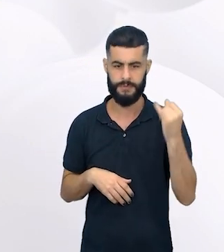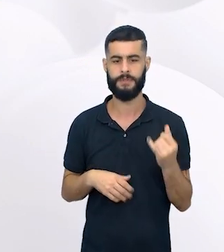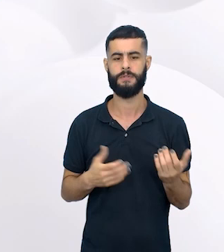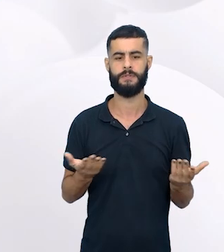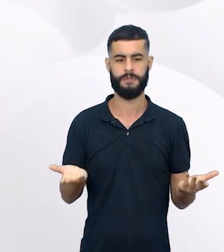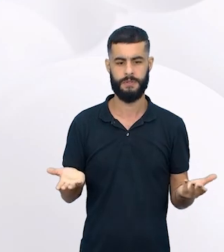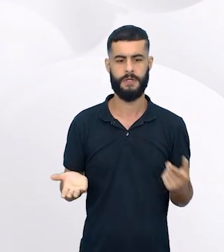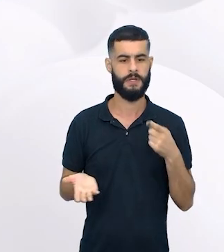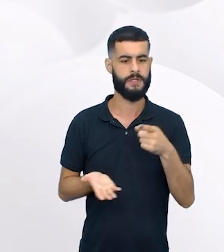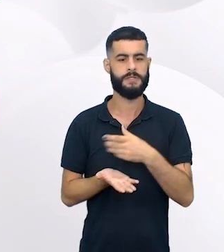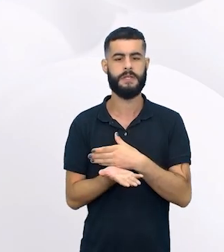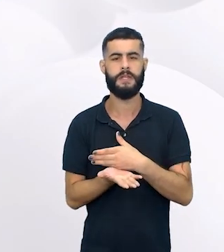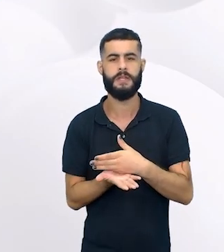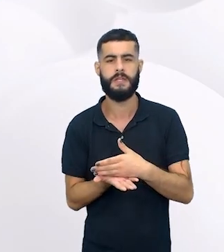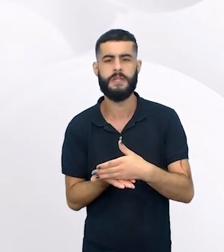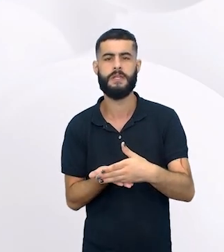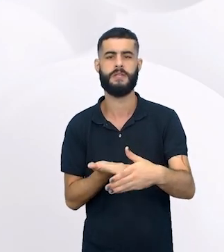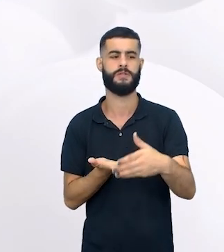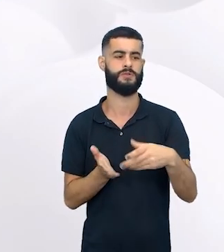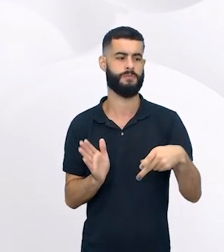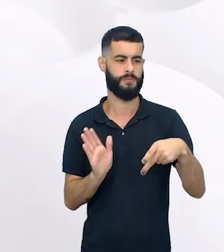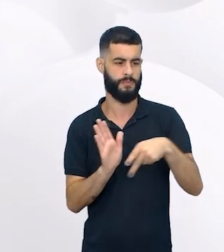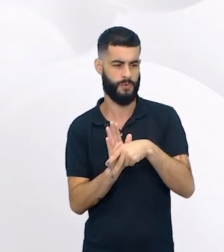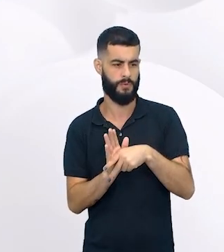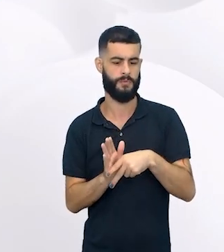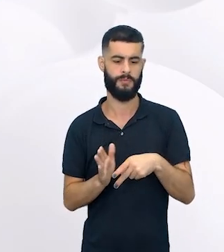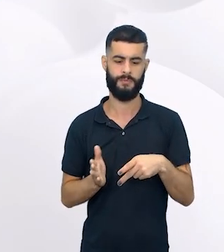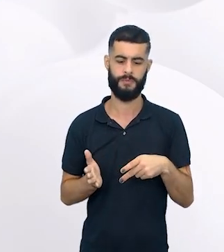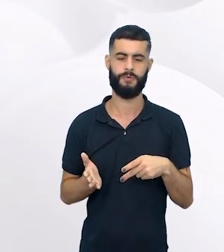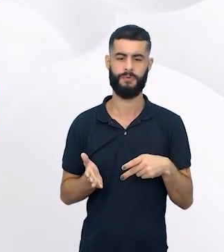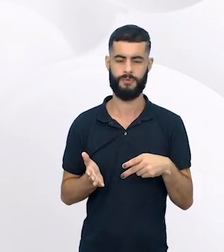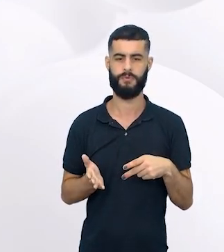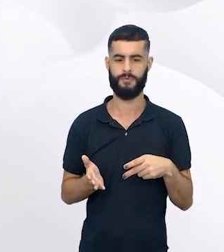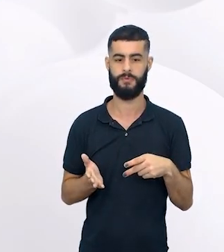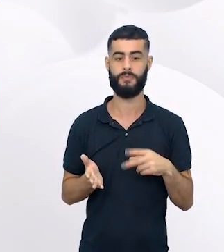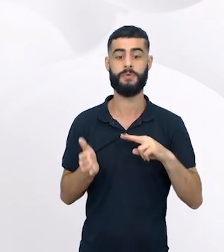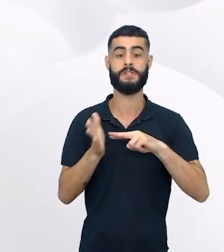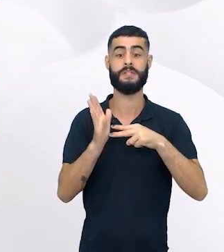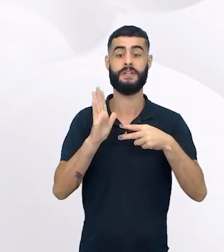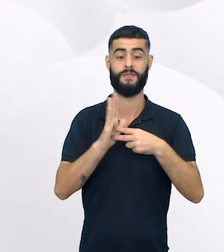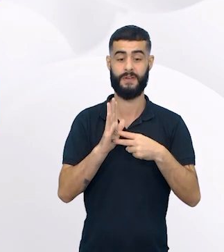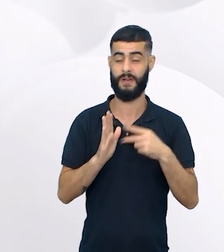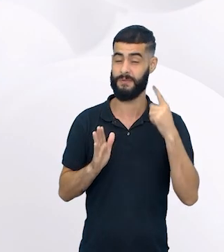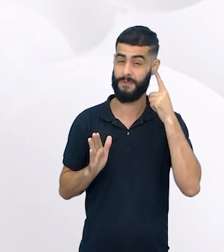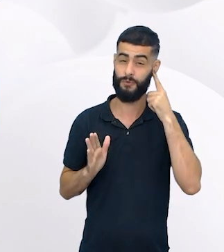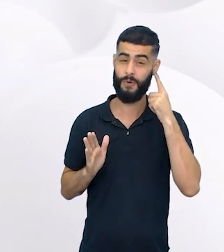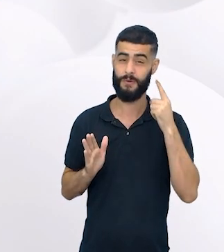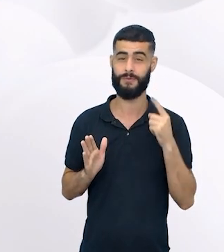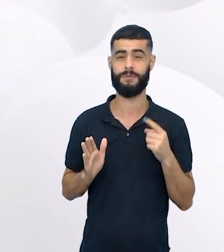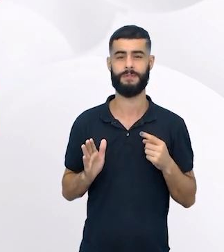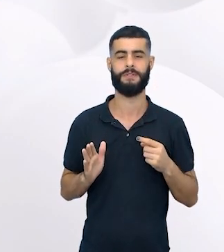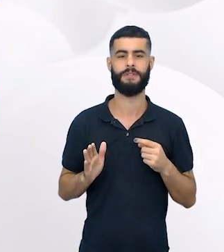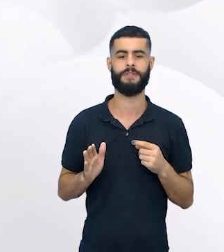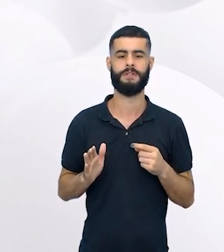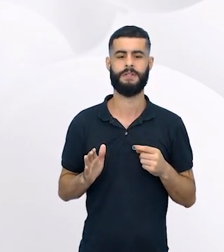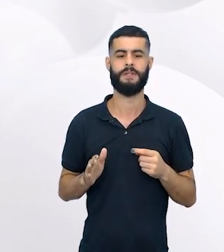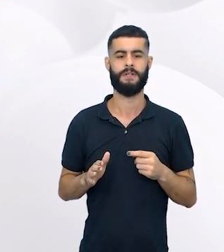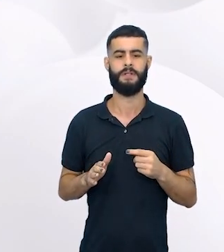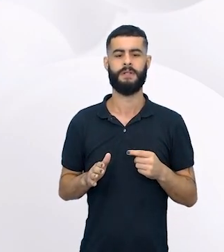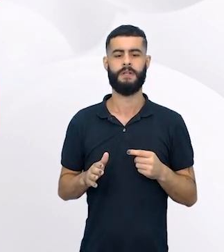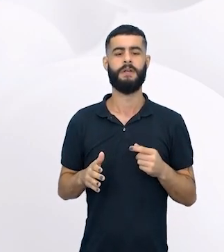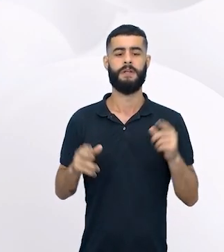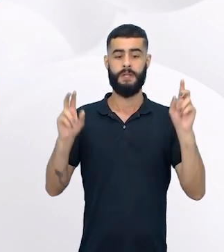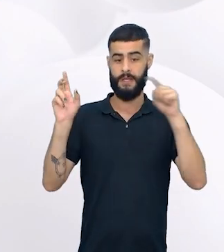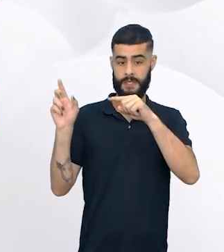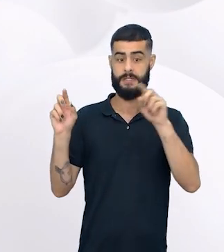assim, é o início, nós vamos tratar um pouco dos conceitos, mas olha só, nós temos aqui um destaque tratando, por exemplo, dos